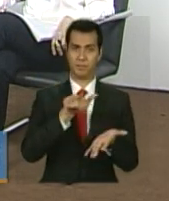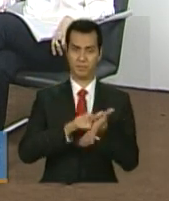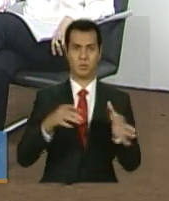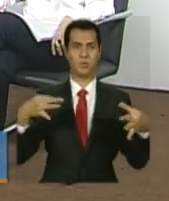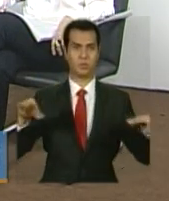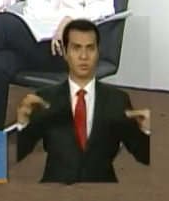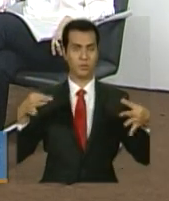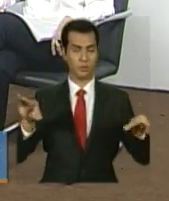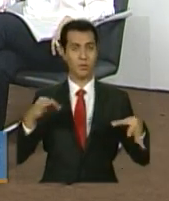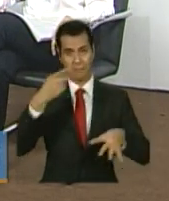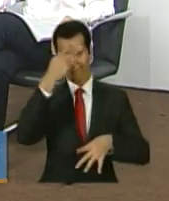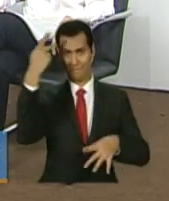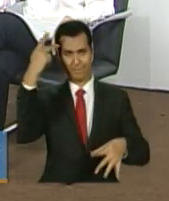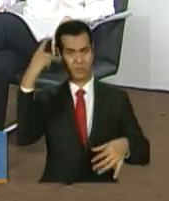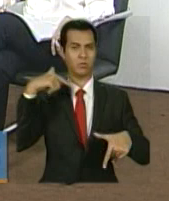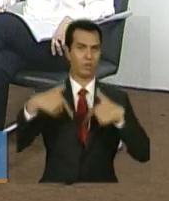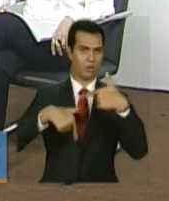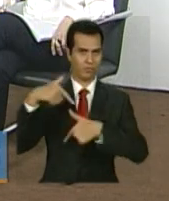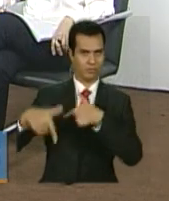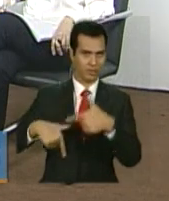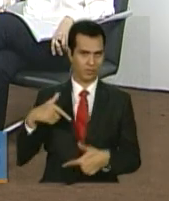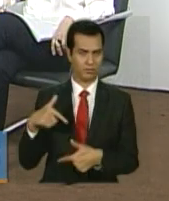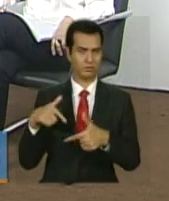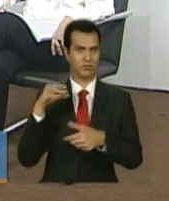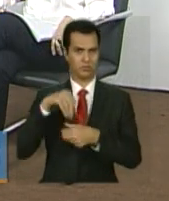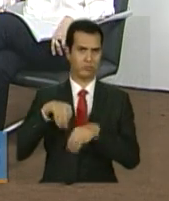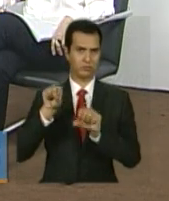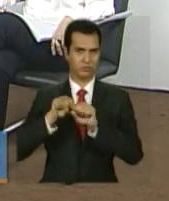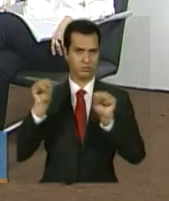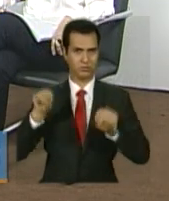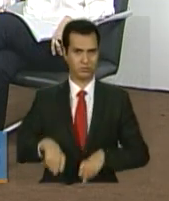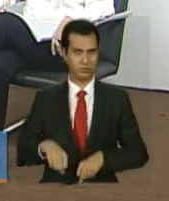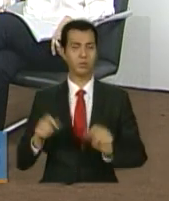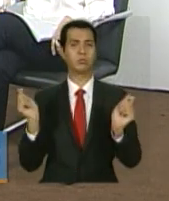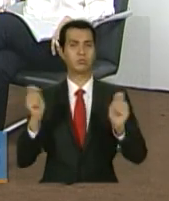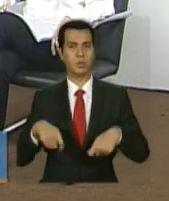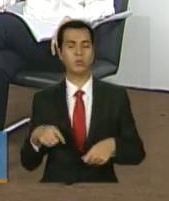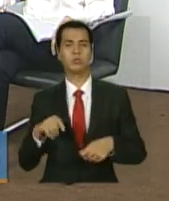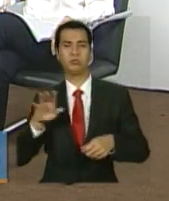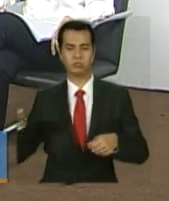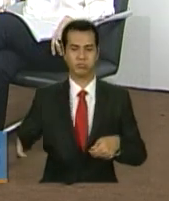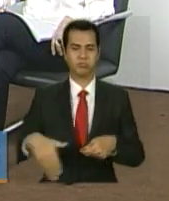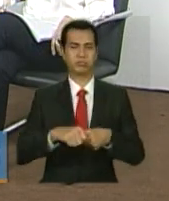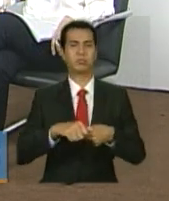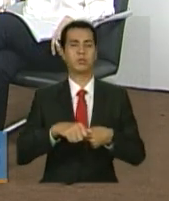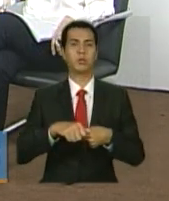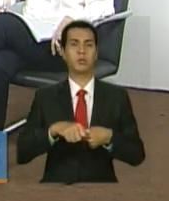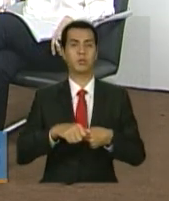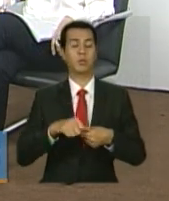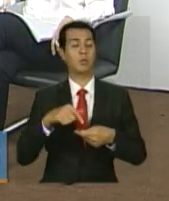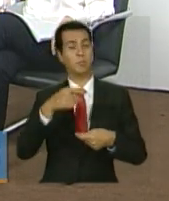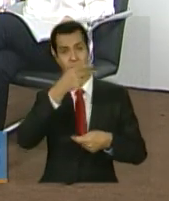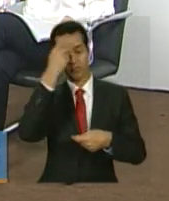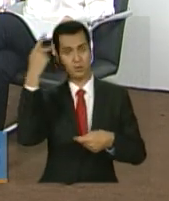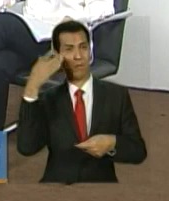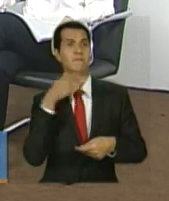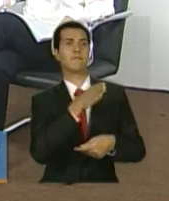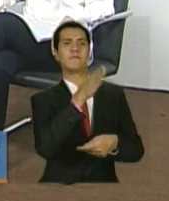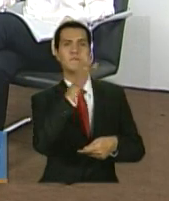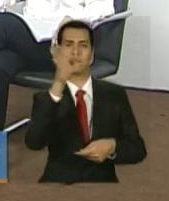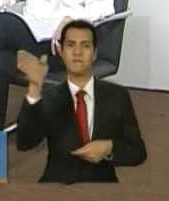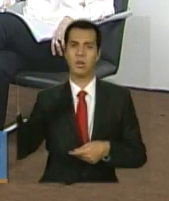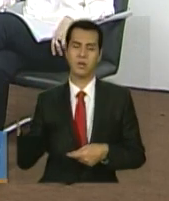o gestor municipal, o entrevistador, ele coloca dentro do formulário e leva com ele quando ele for fazer